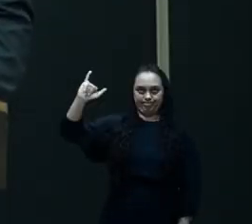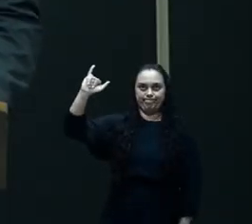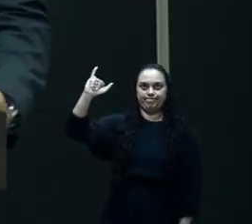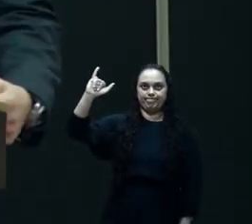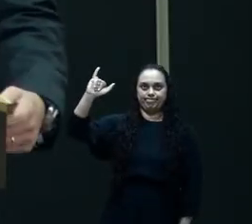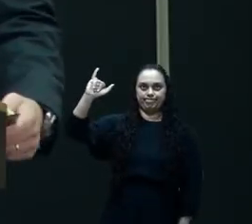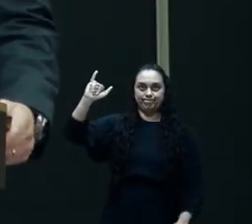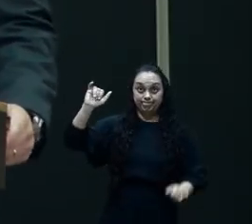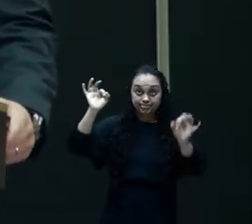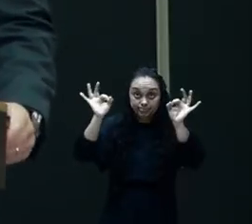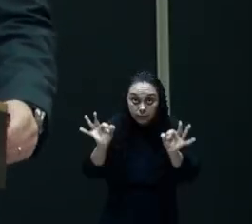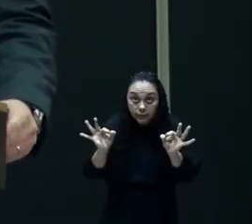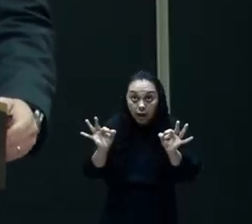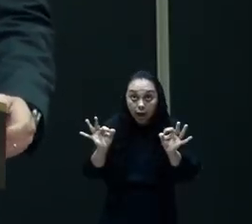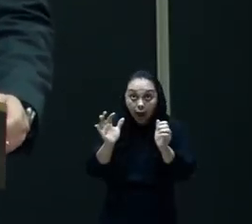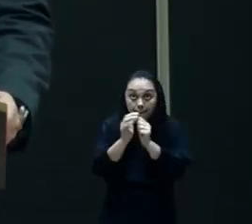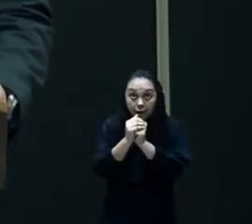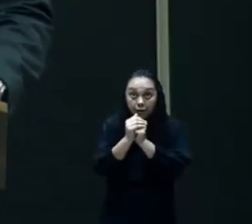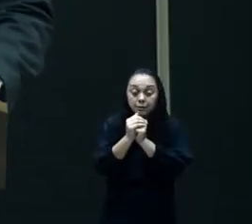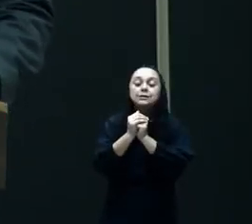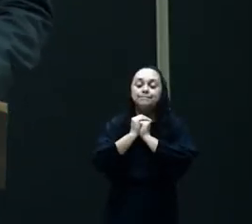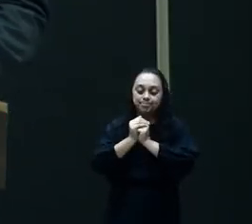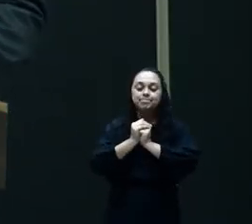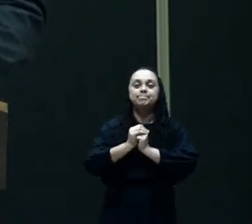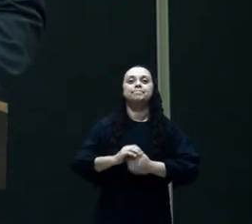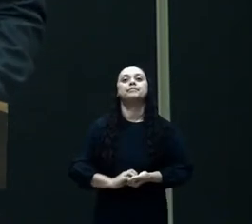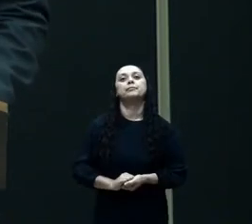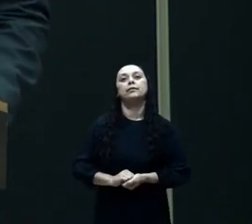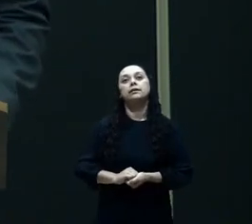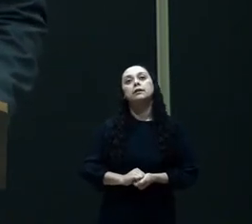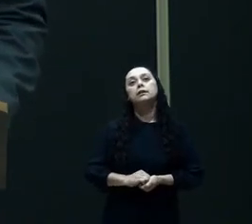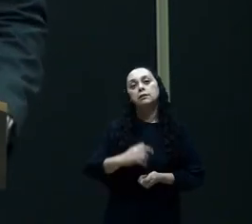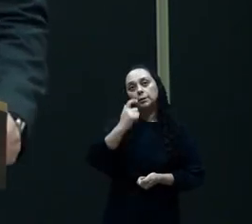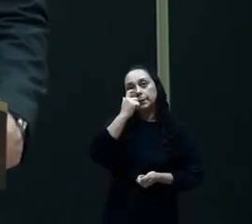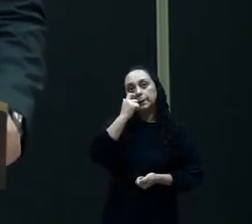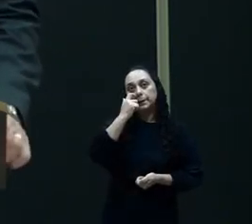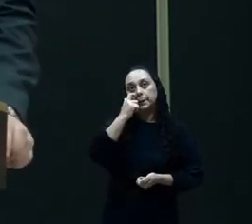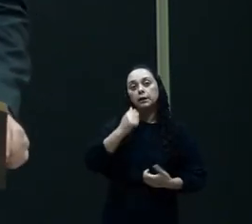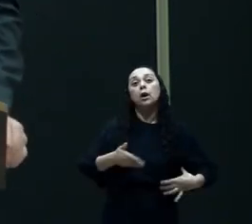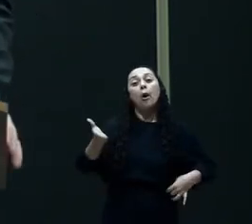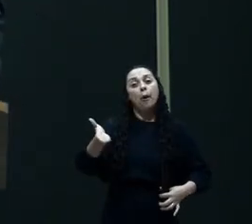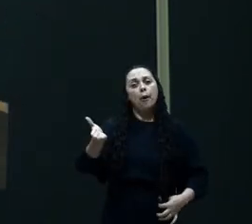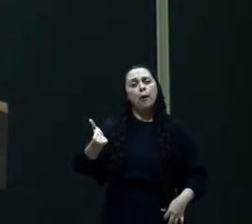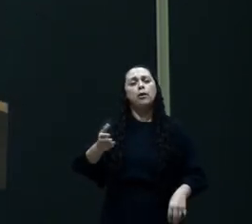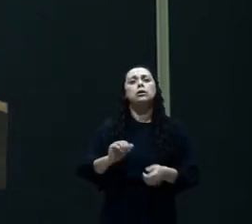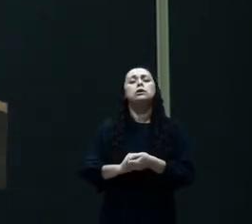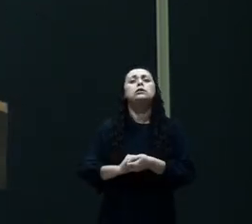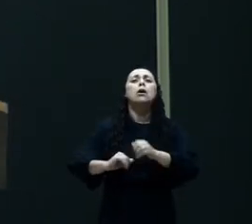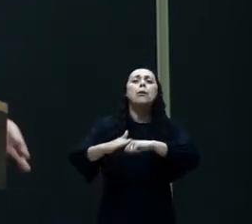Amém Amém glória a Jesus hoje nós vamos conversar um